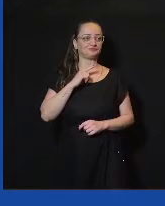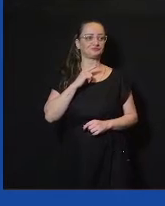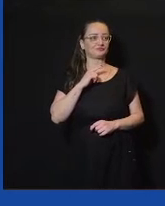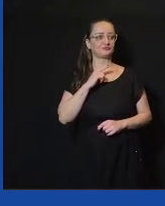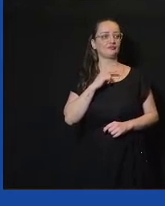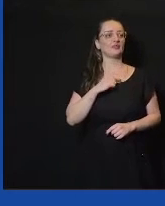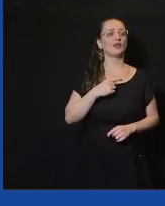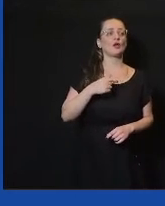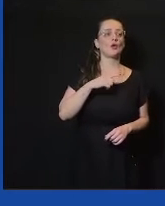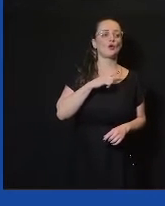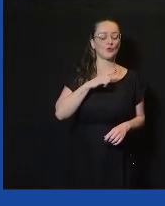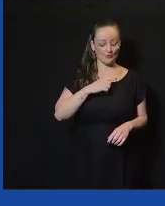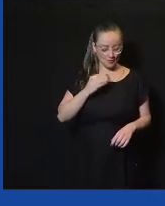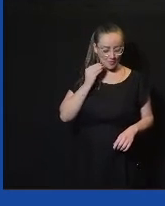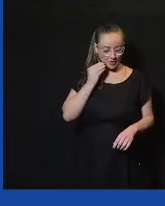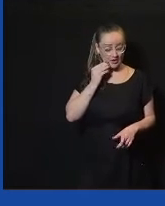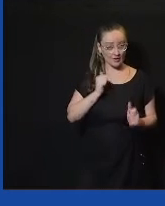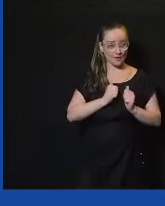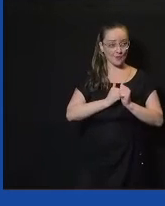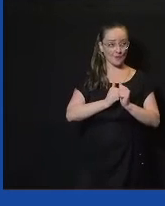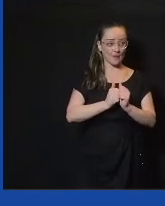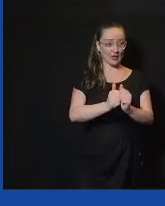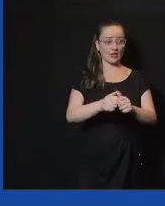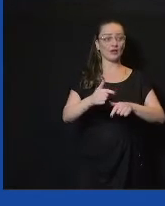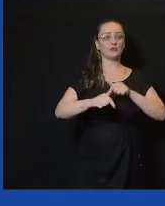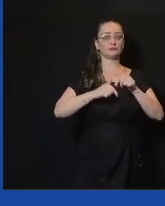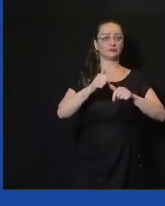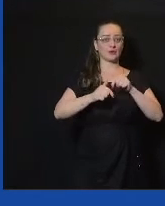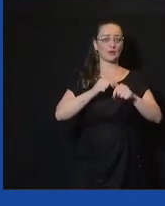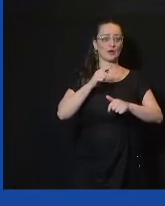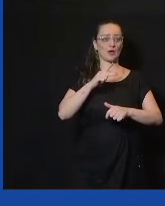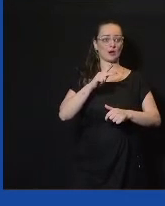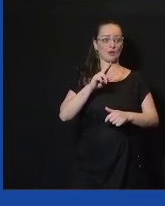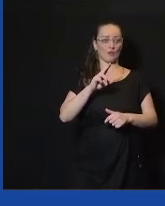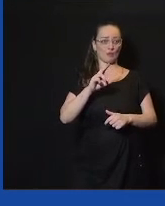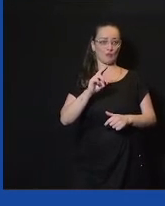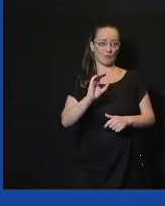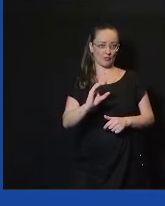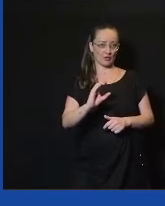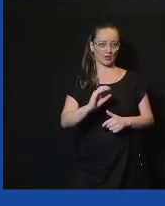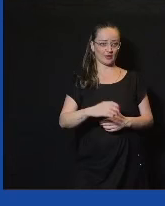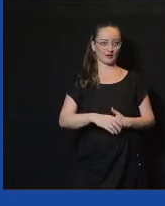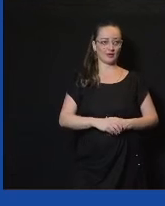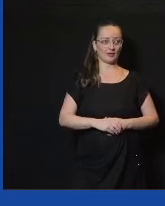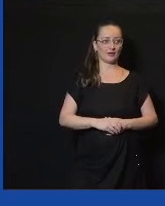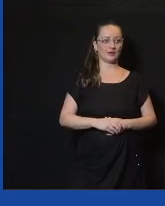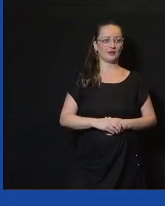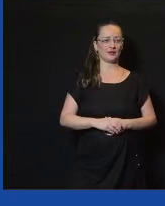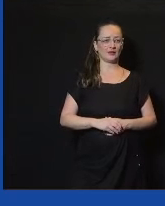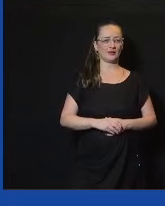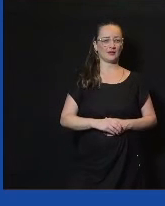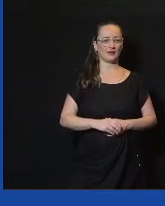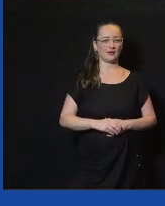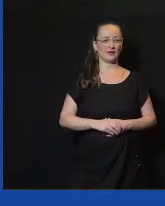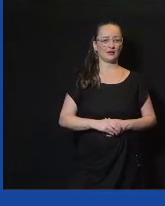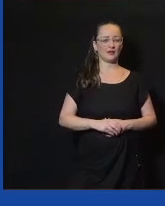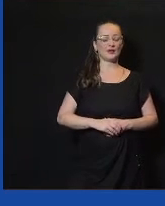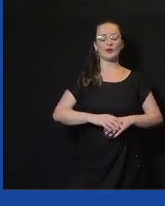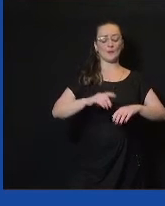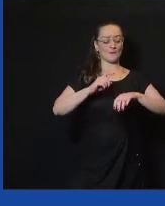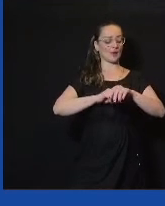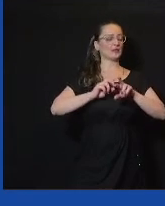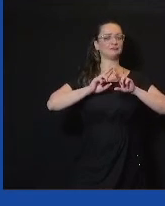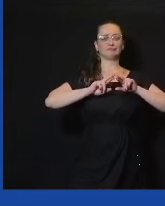de alguma forma, acompanhar o trabalho, seja na PUC, do Jânio Falcões, do Fábio Tedeschi, em diferentes momentos